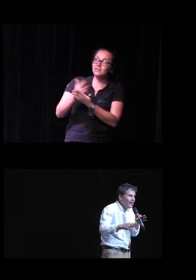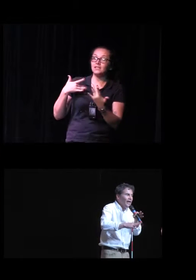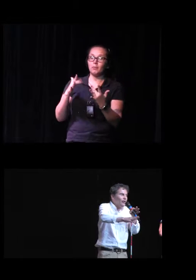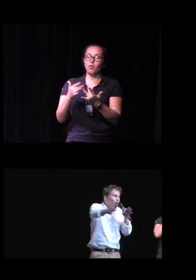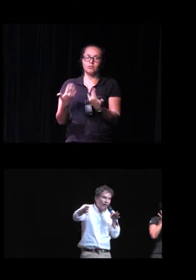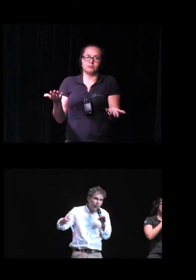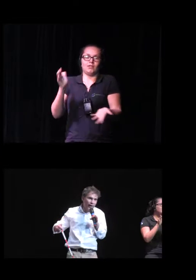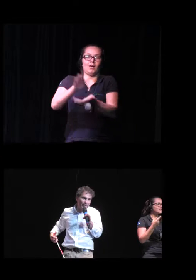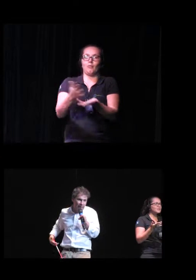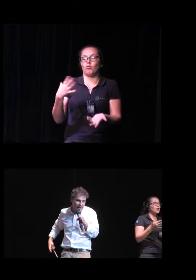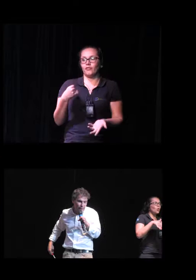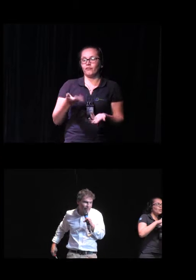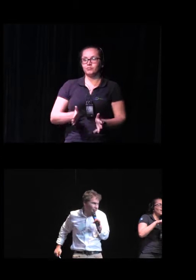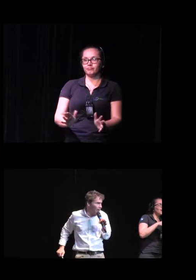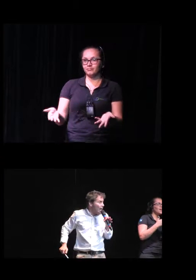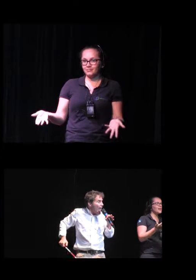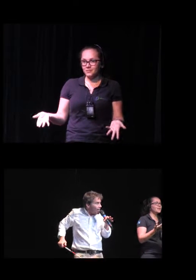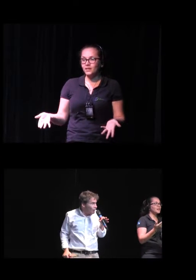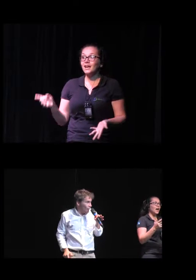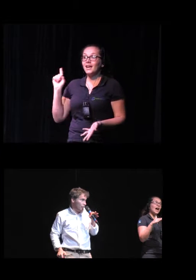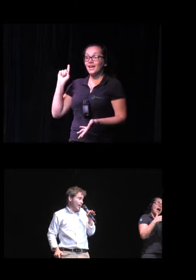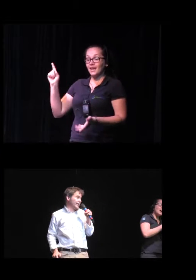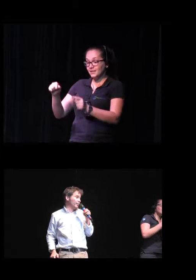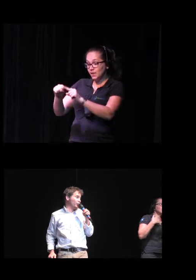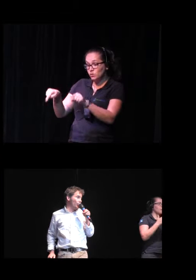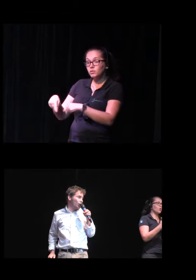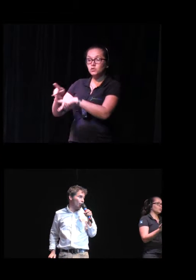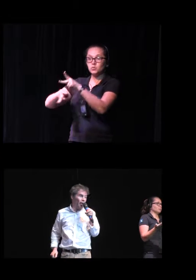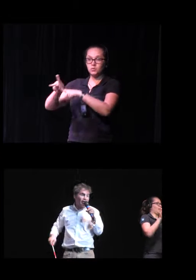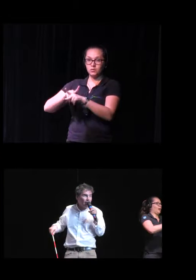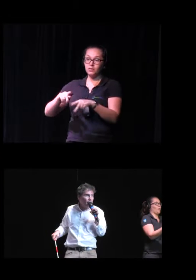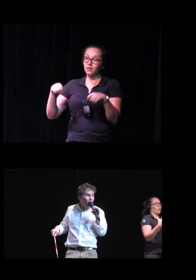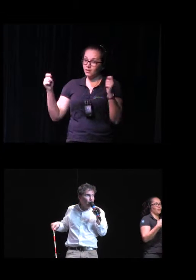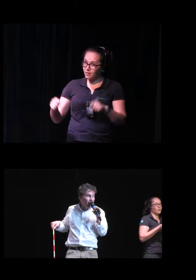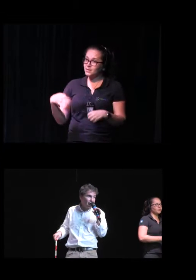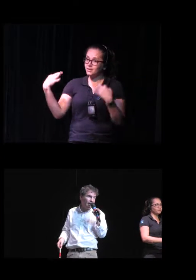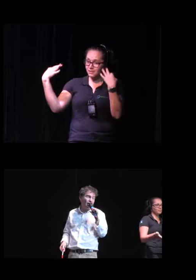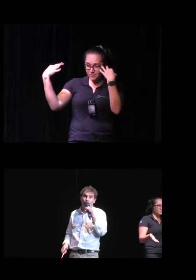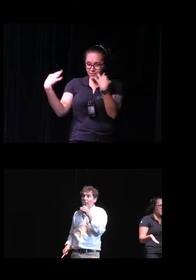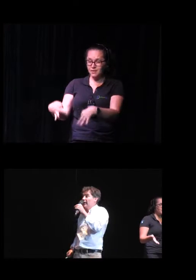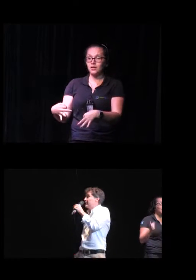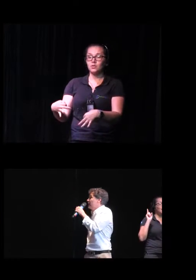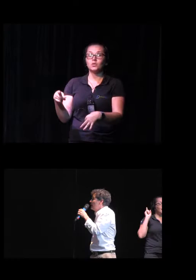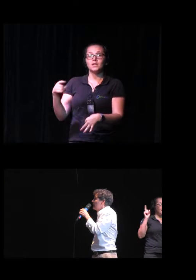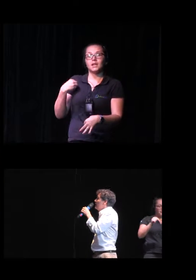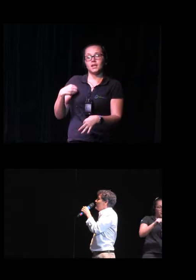a conversar, às vezes você começa a namorar e pronto, casou e teve filho. Esse é o espaço público que